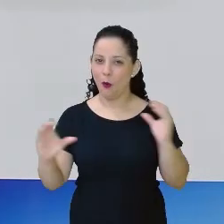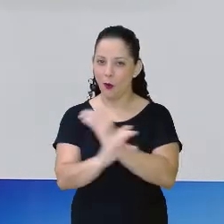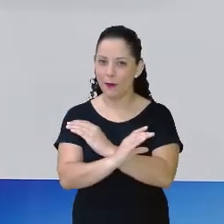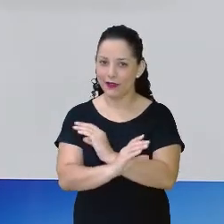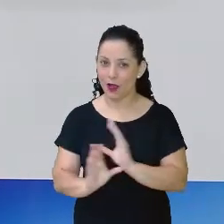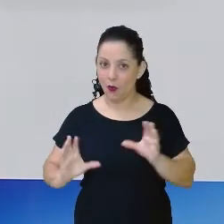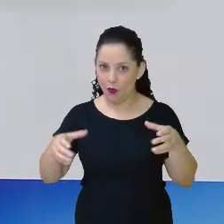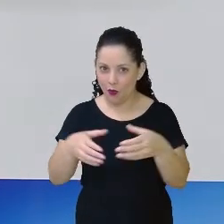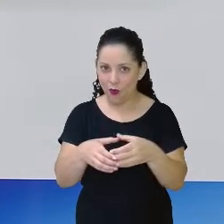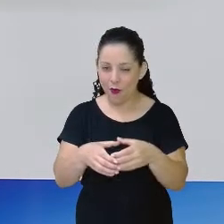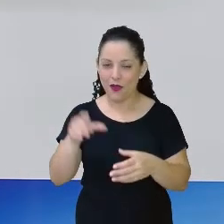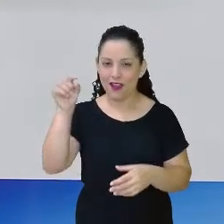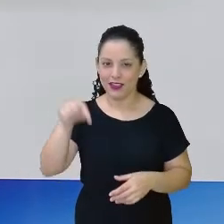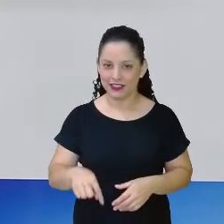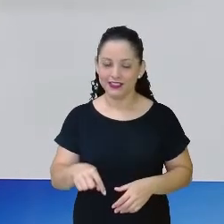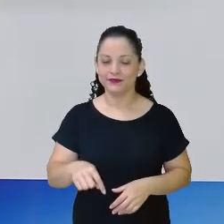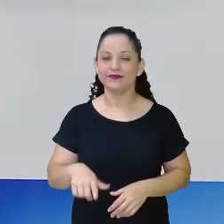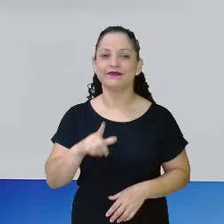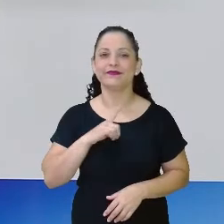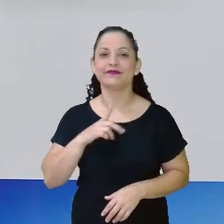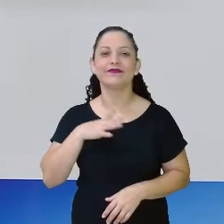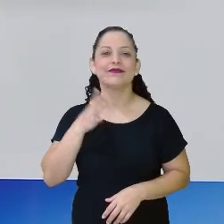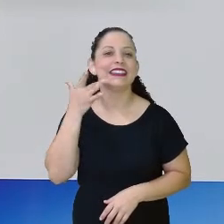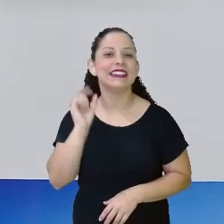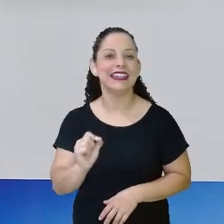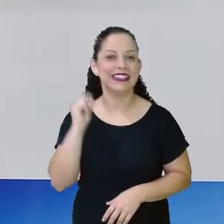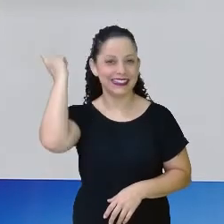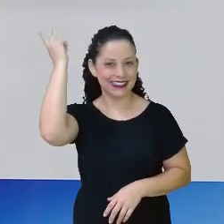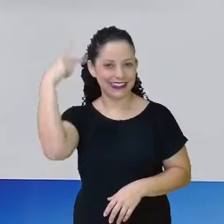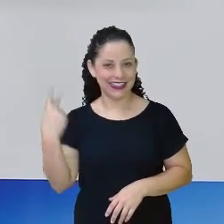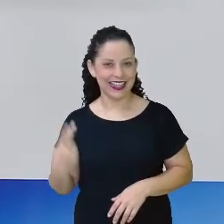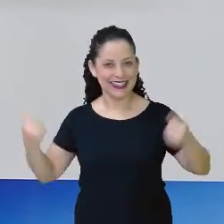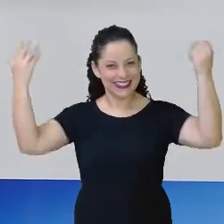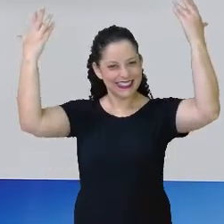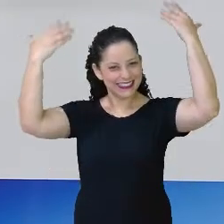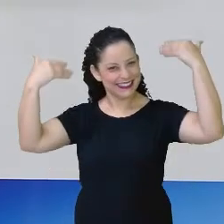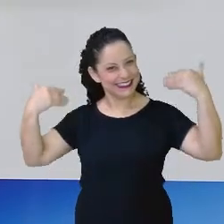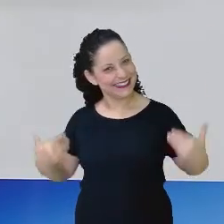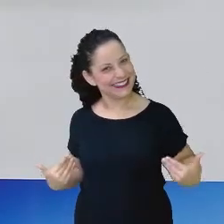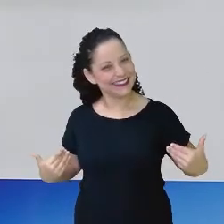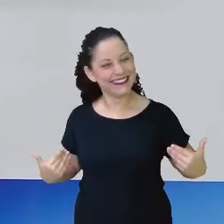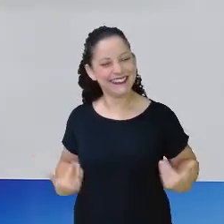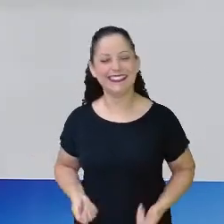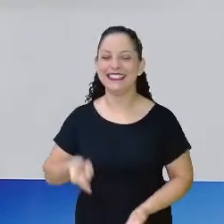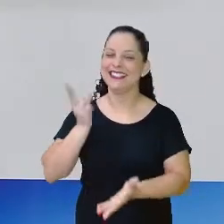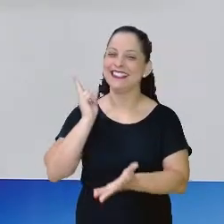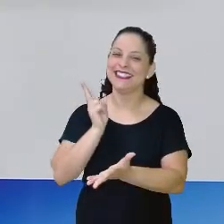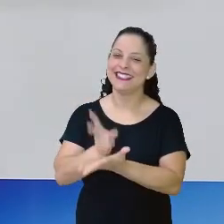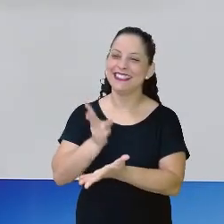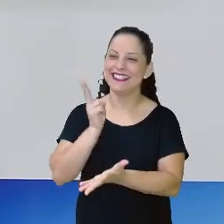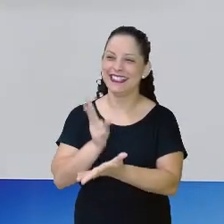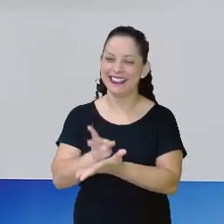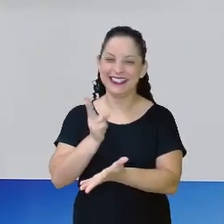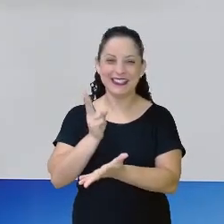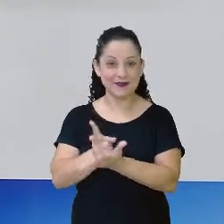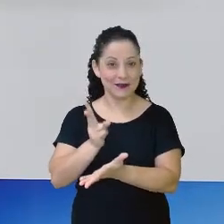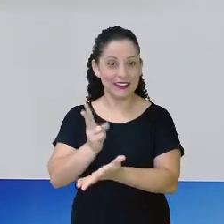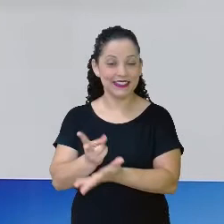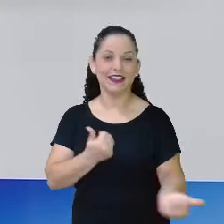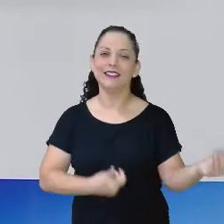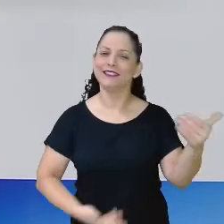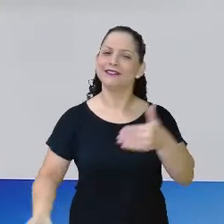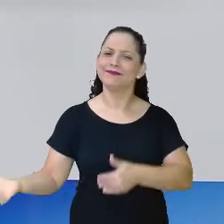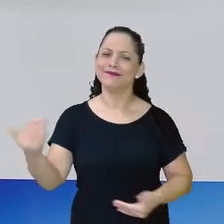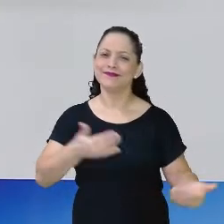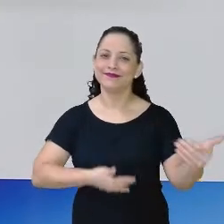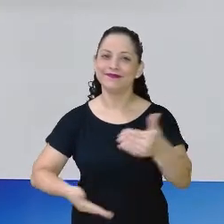a gente não trabalha só, não é? A querida Kézia está aqui, como sempre, enriquecendo ainda